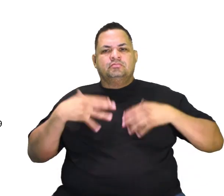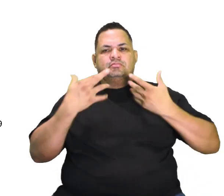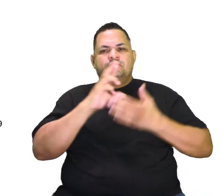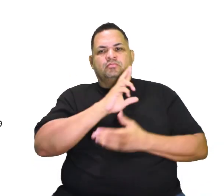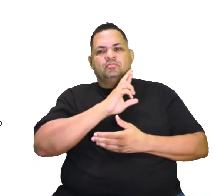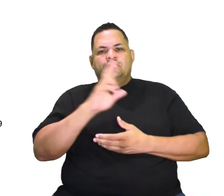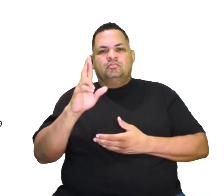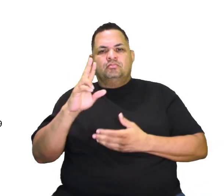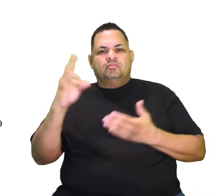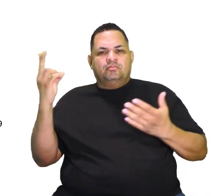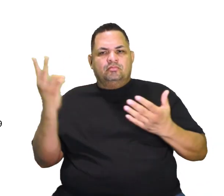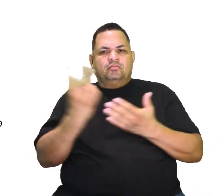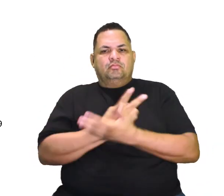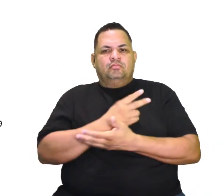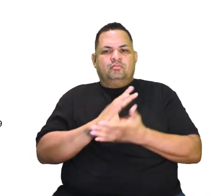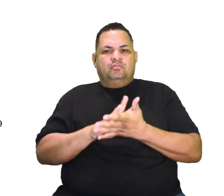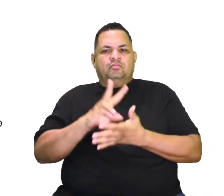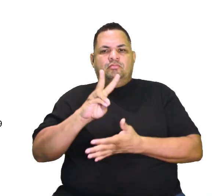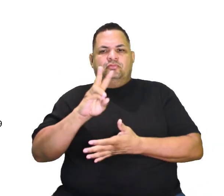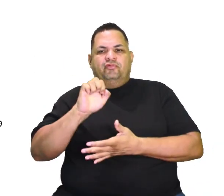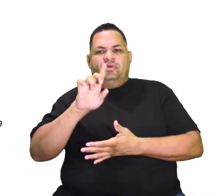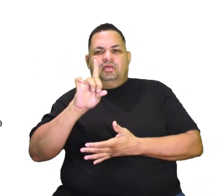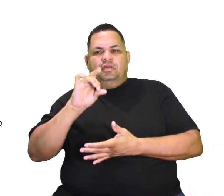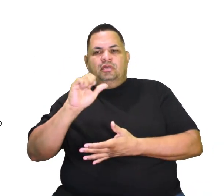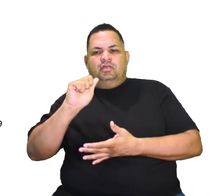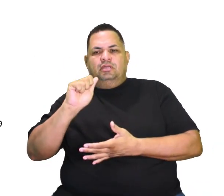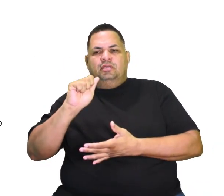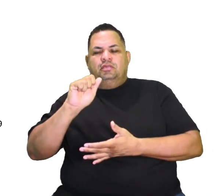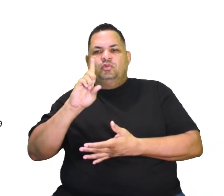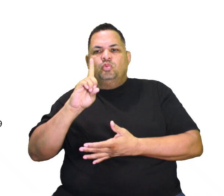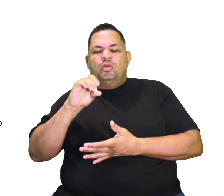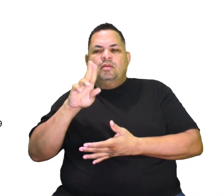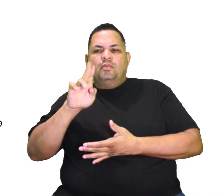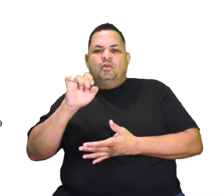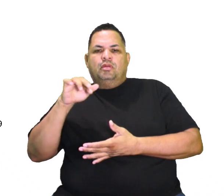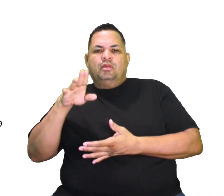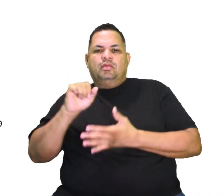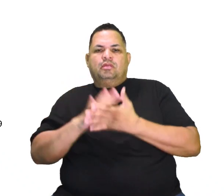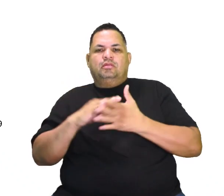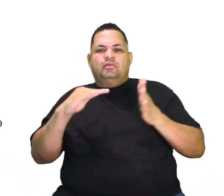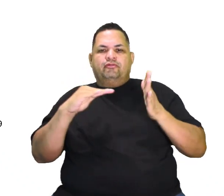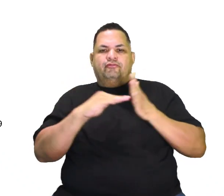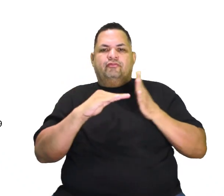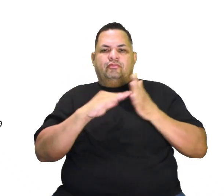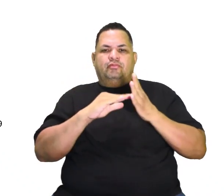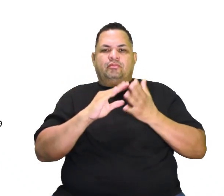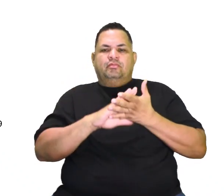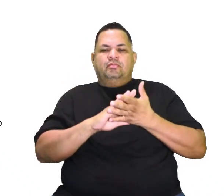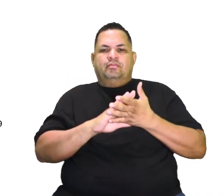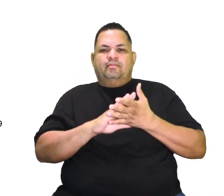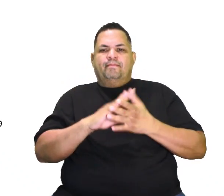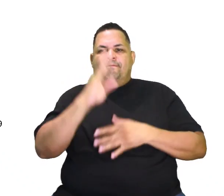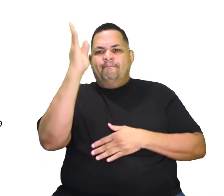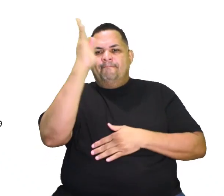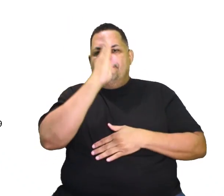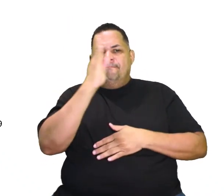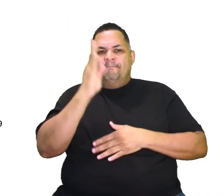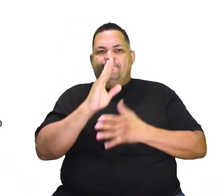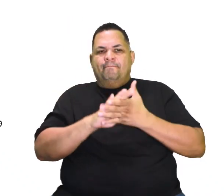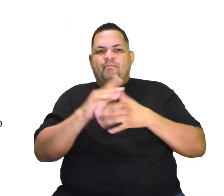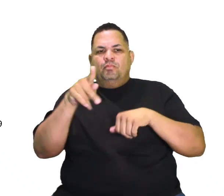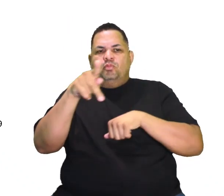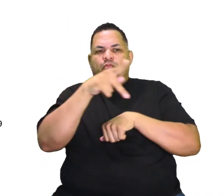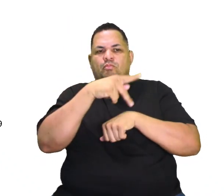é religioso, acontece na região do Vale do Guaporé, fronteira do Brasil com a